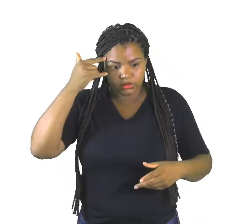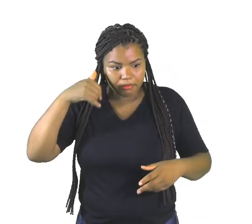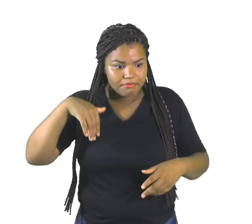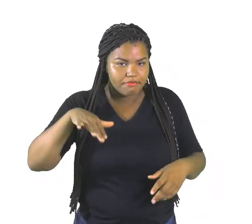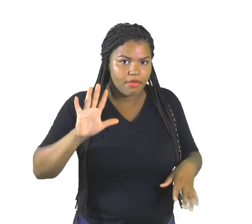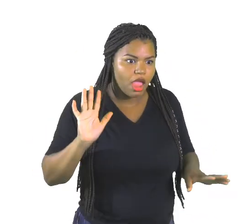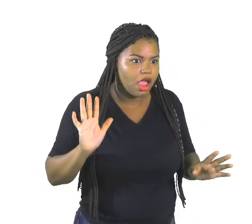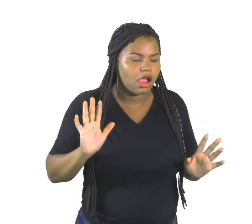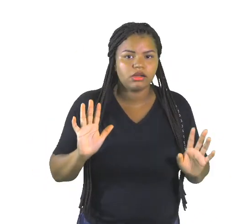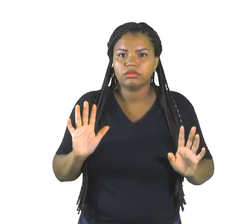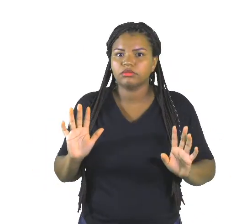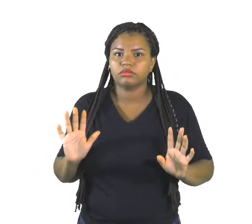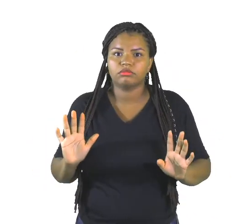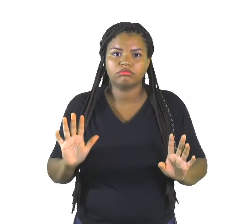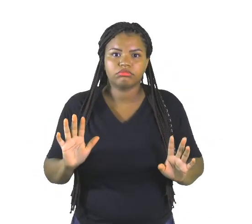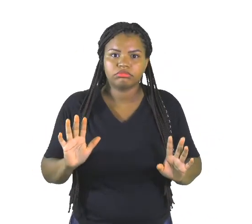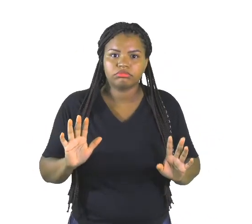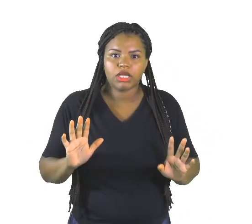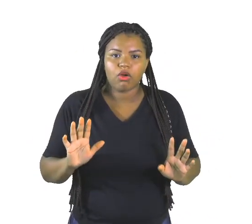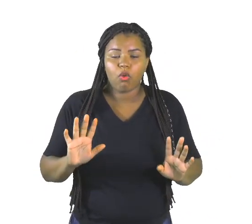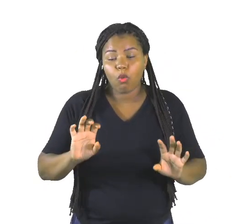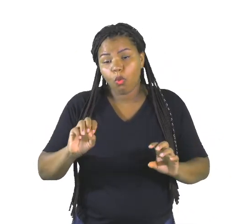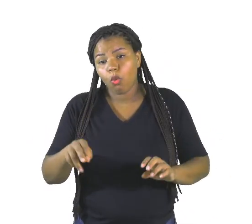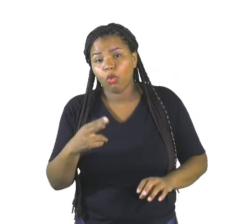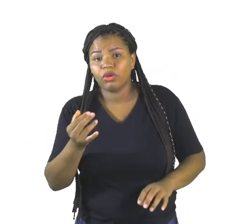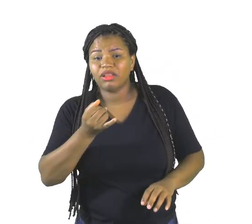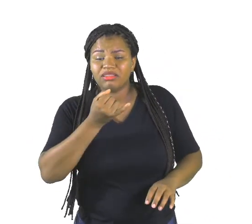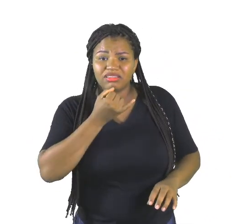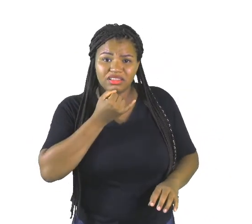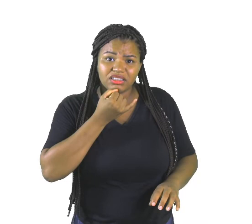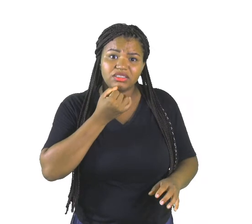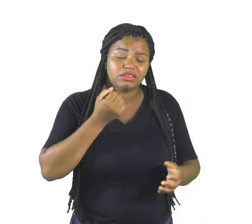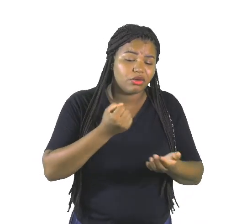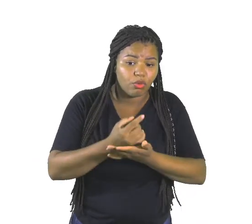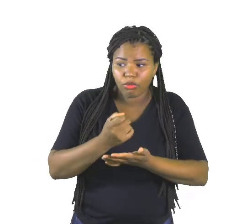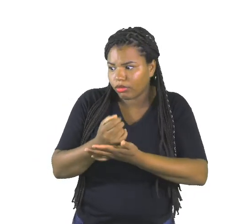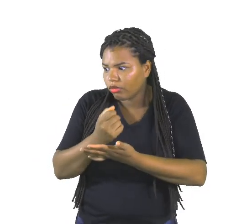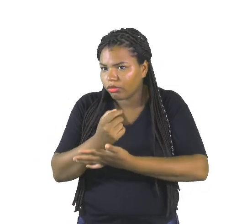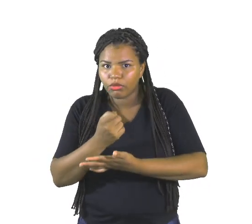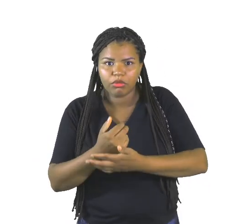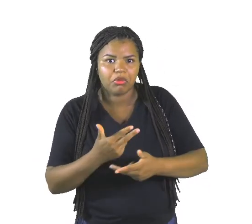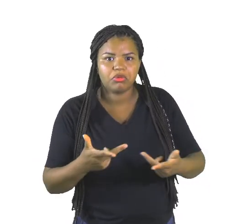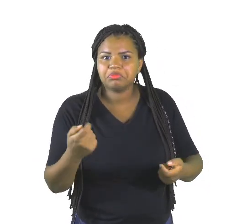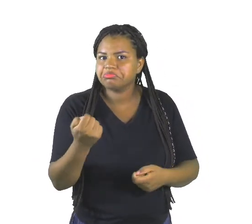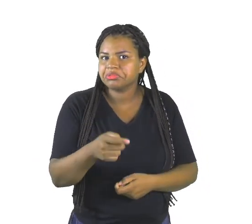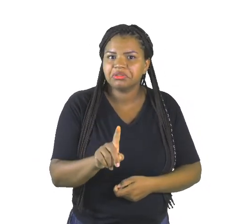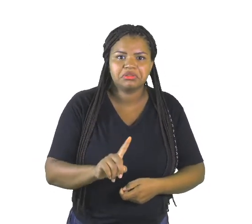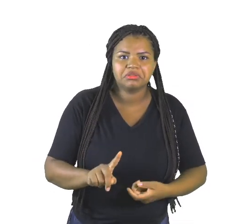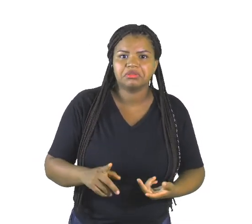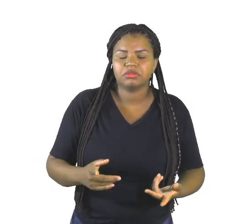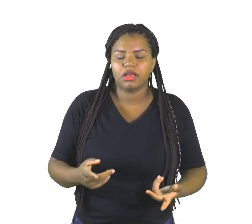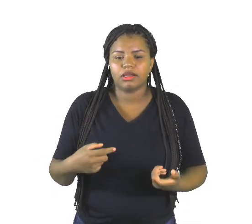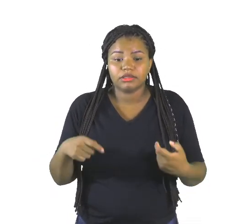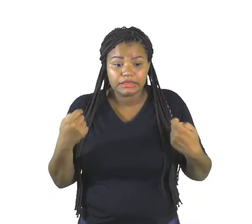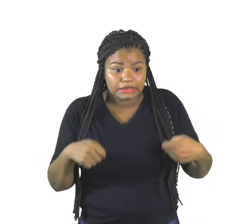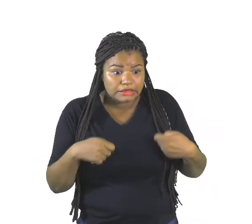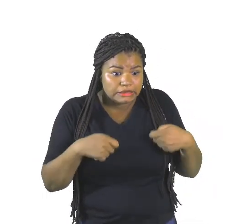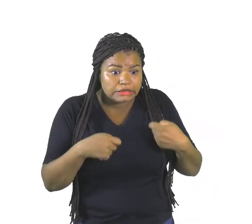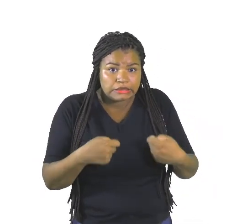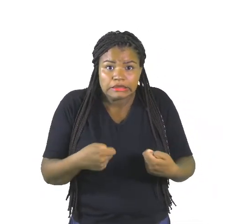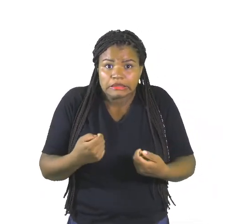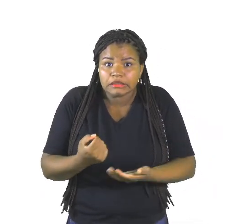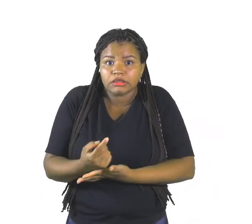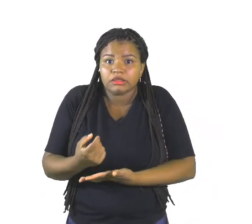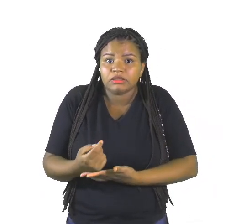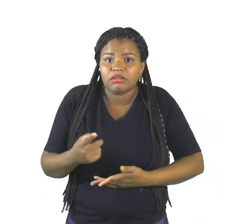está triste e aí consome coisas demais que não precisaria, né? E essa necessidade de consumir as coisas, ela